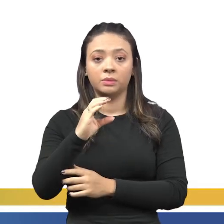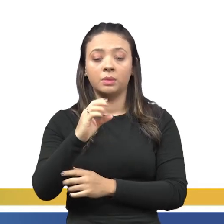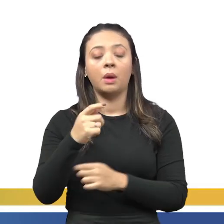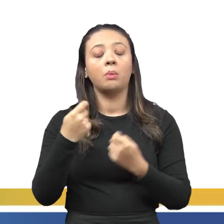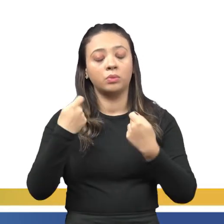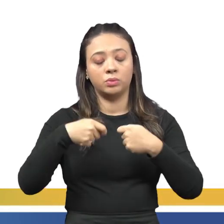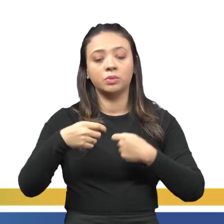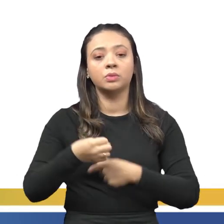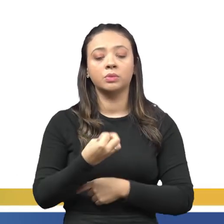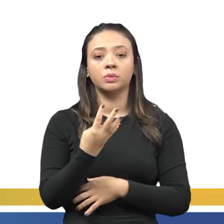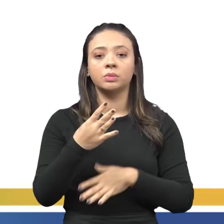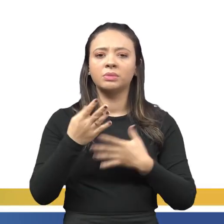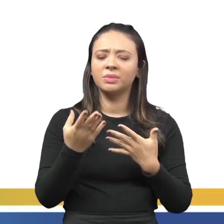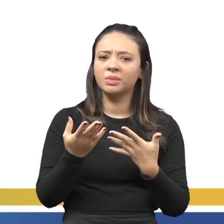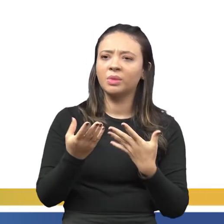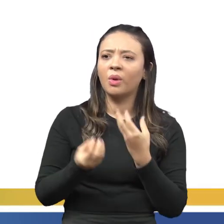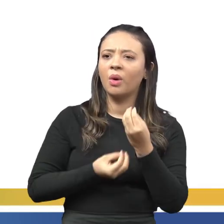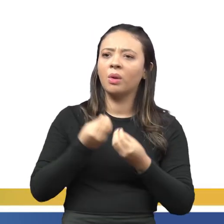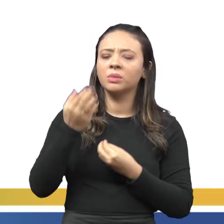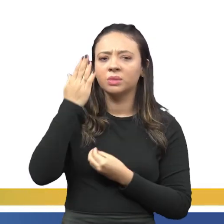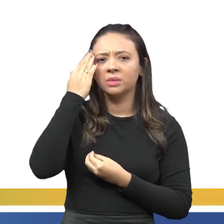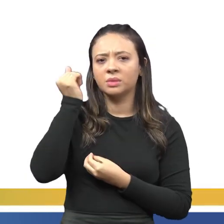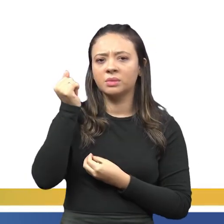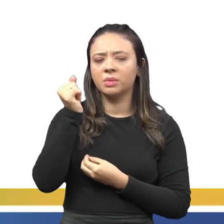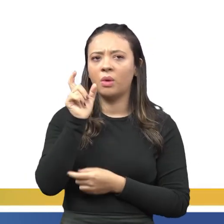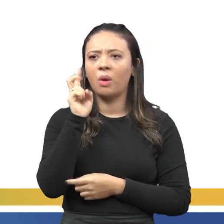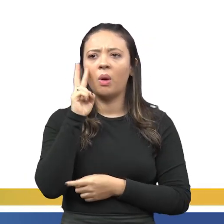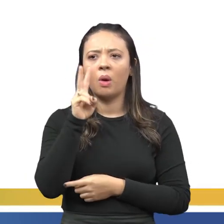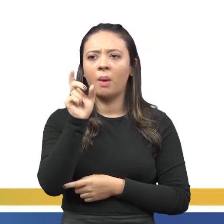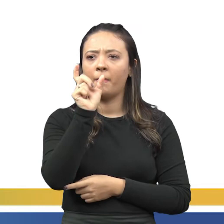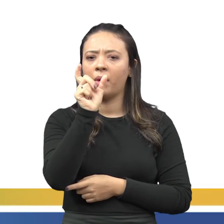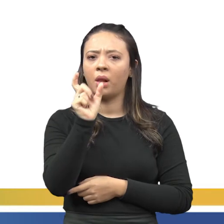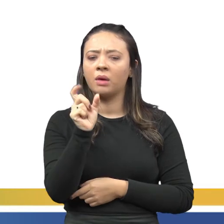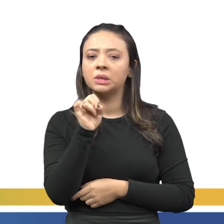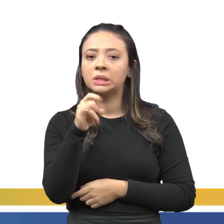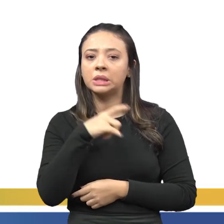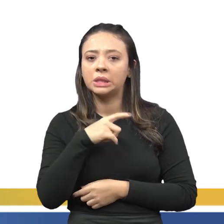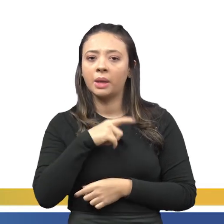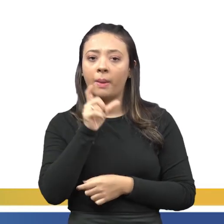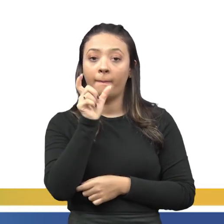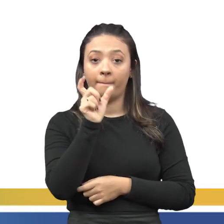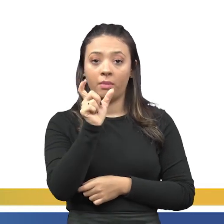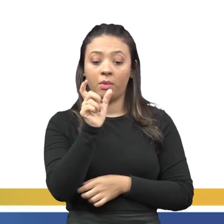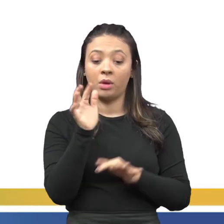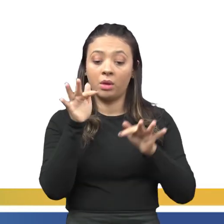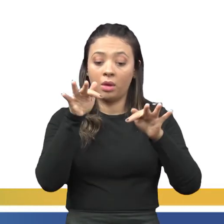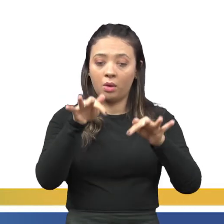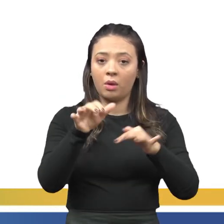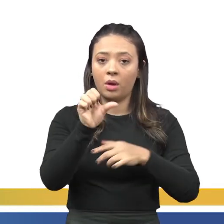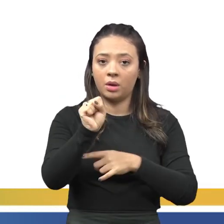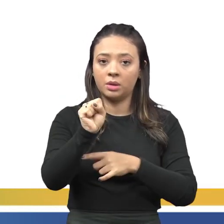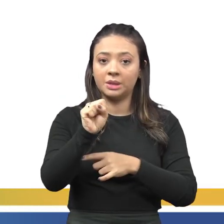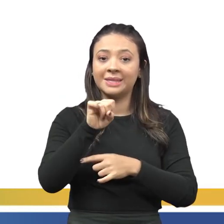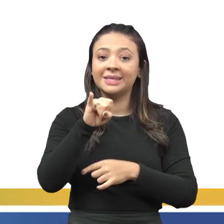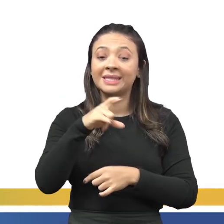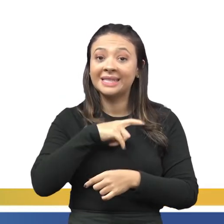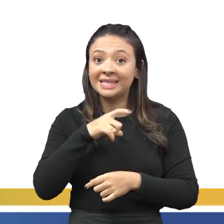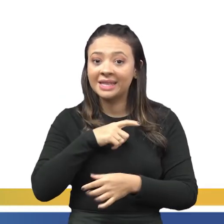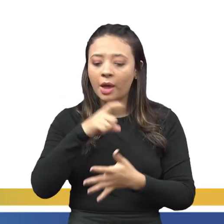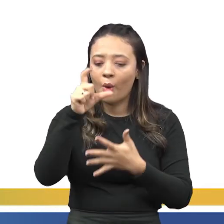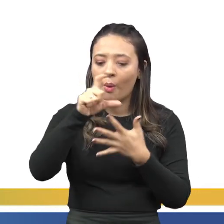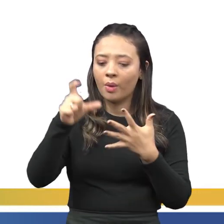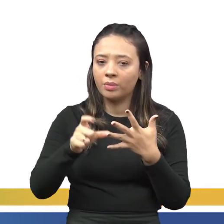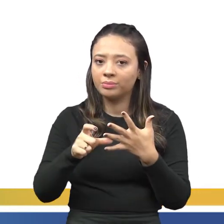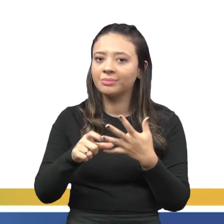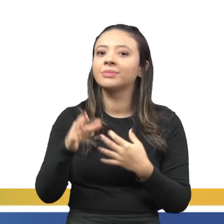inglês. E books, contável. Uma dica para vocês perceberem é as palavras que estão com S no final, se tem plural,